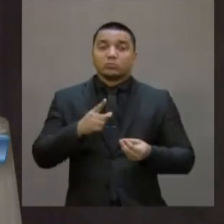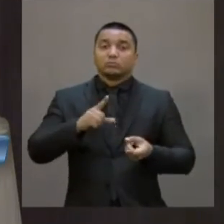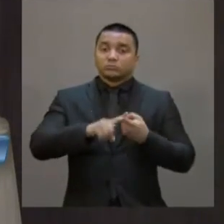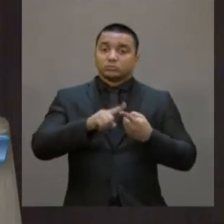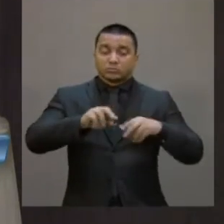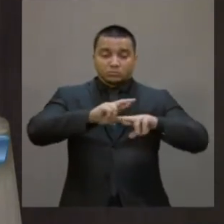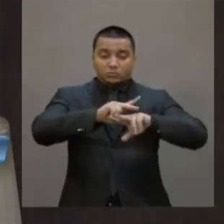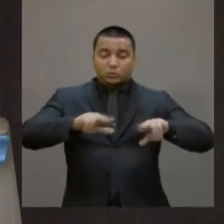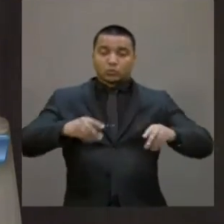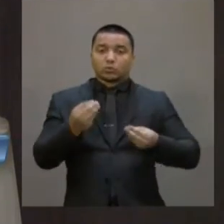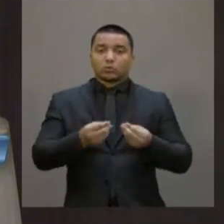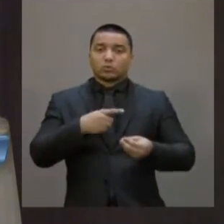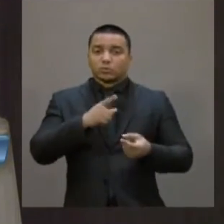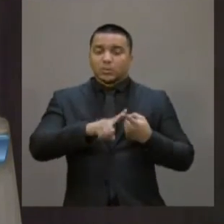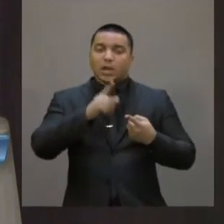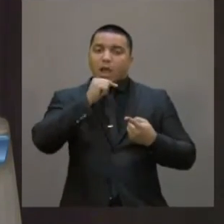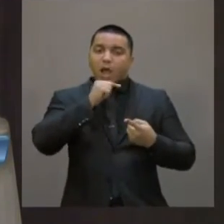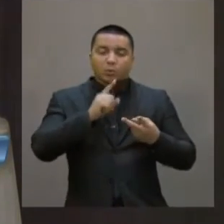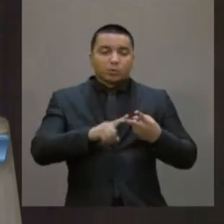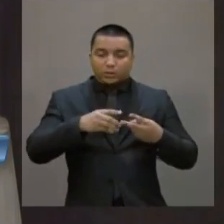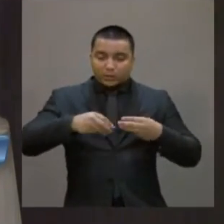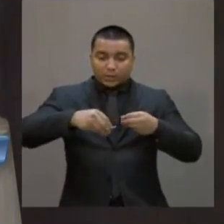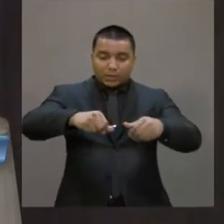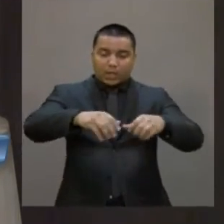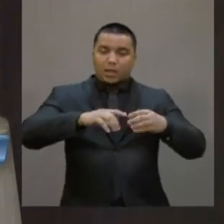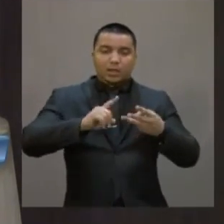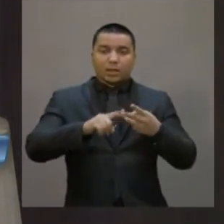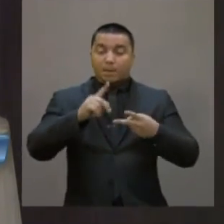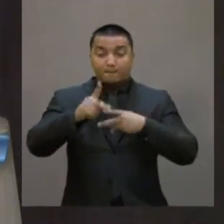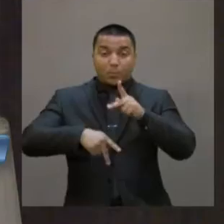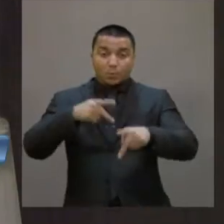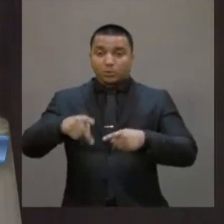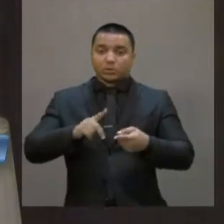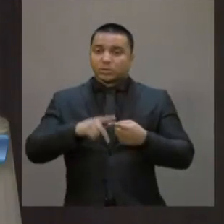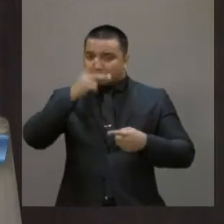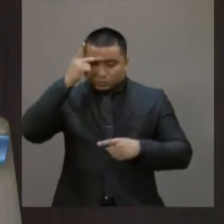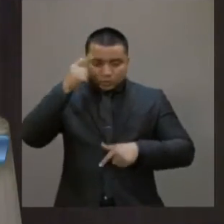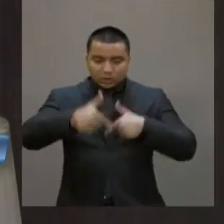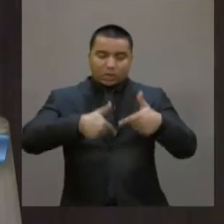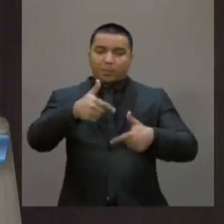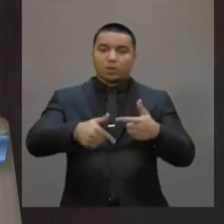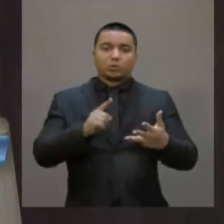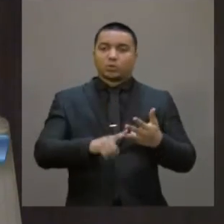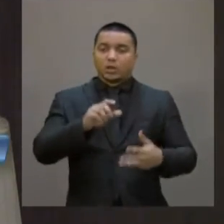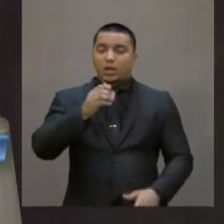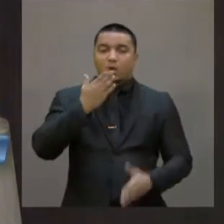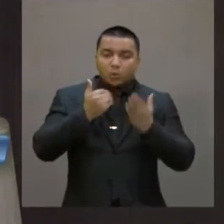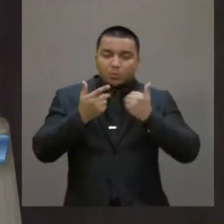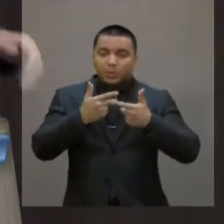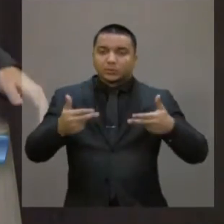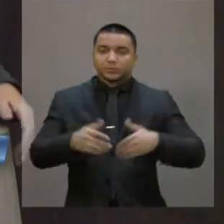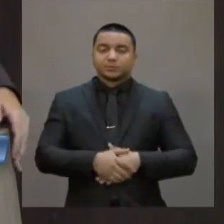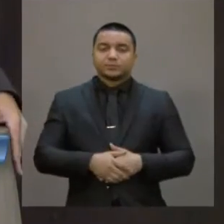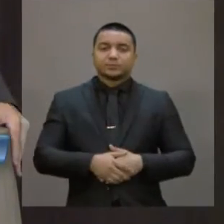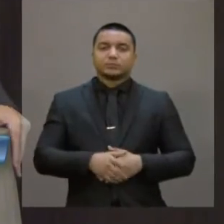coisas, contaminação da água e da terra, das populações, dos trabalhadores, dos alimentos. O